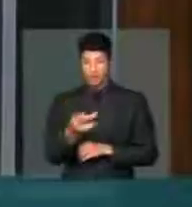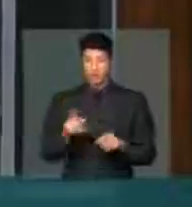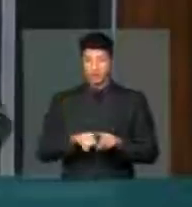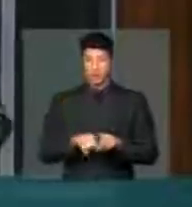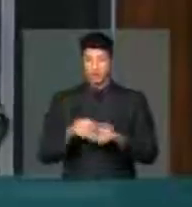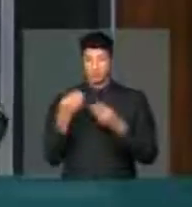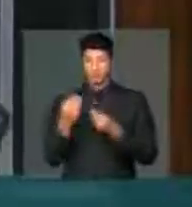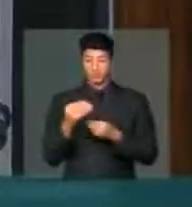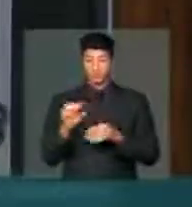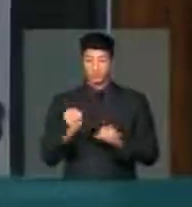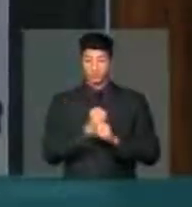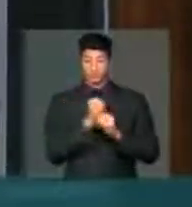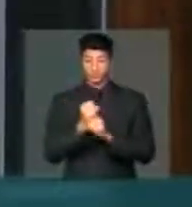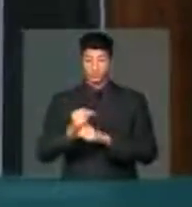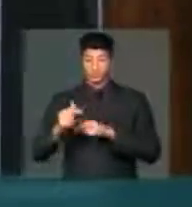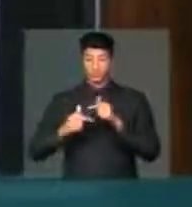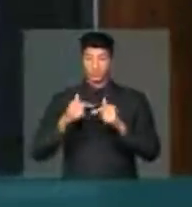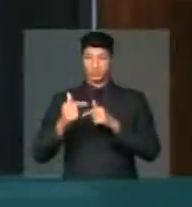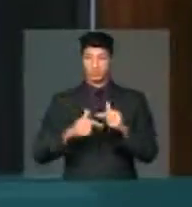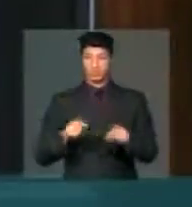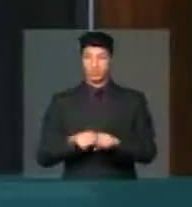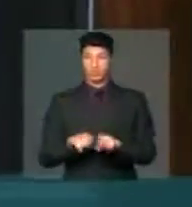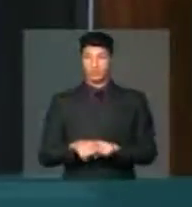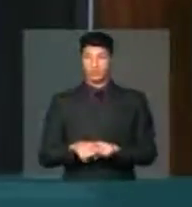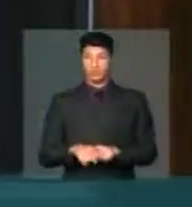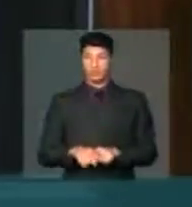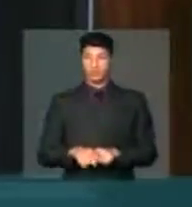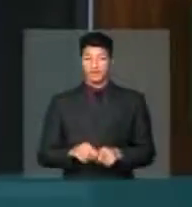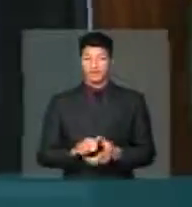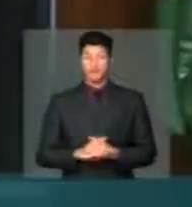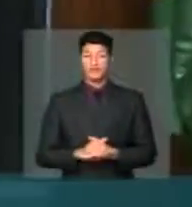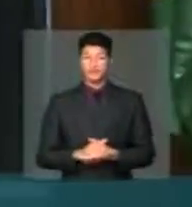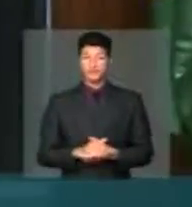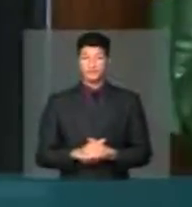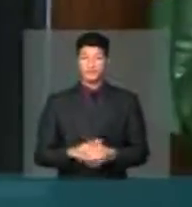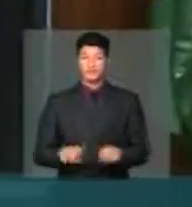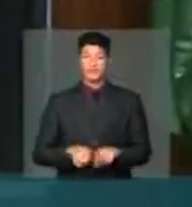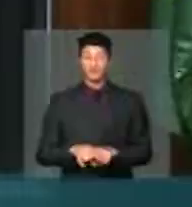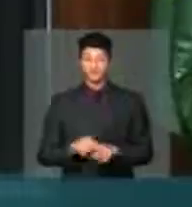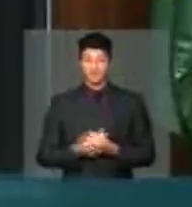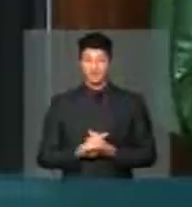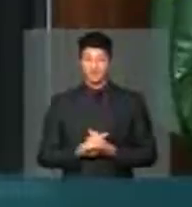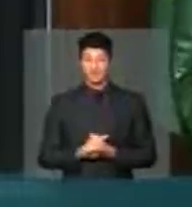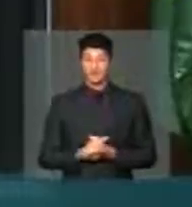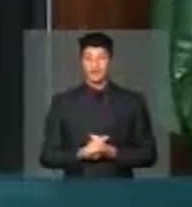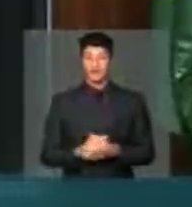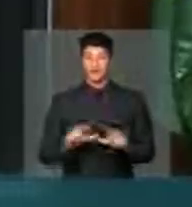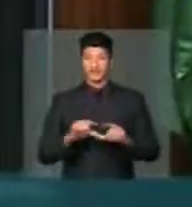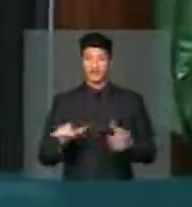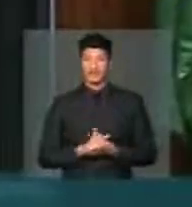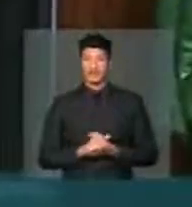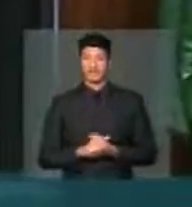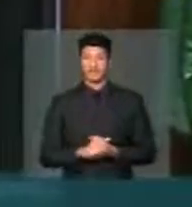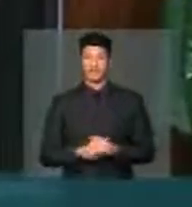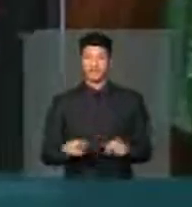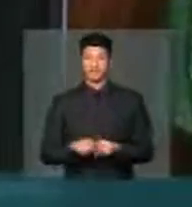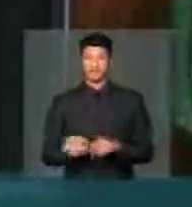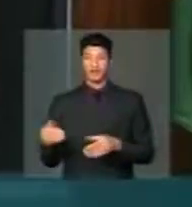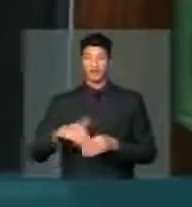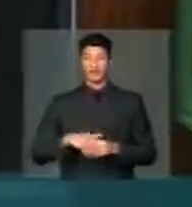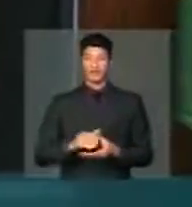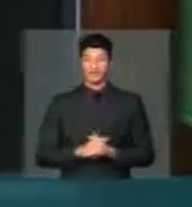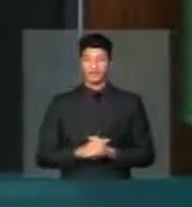de como reconstruir os empregos que essa crise está derretendo no Brasil. Construir uma opção